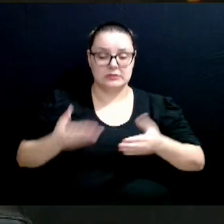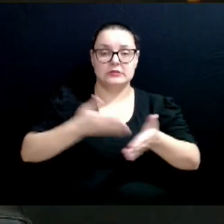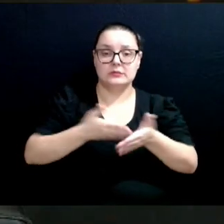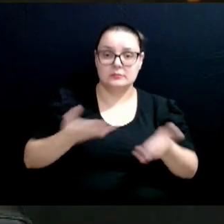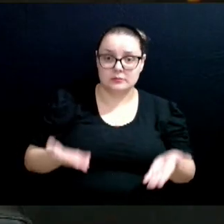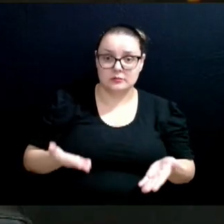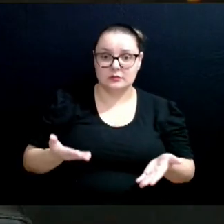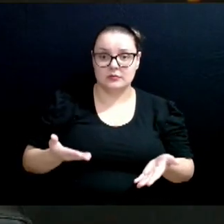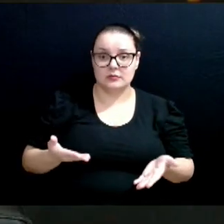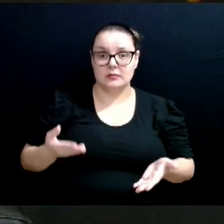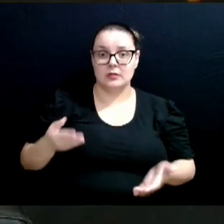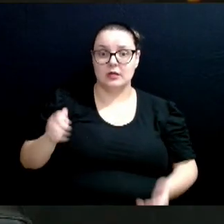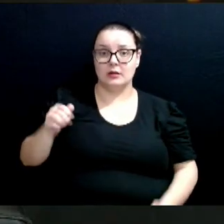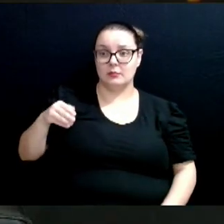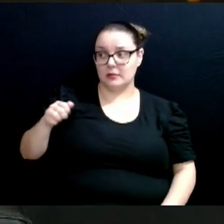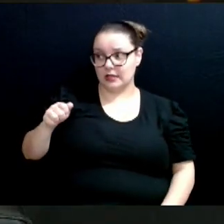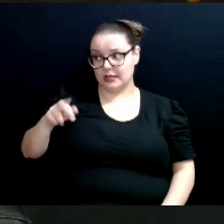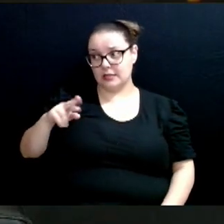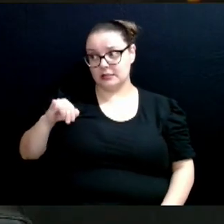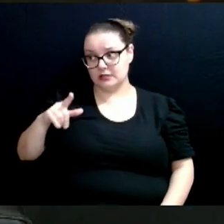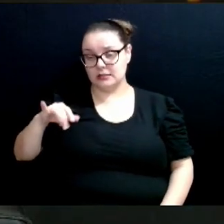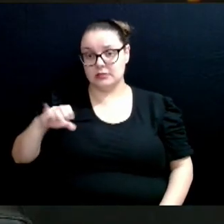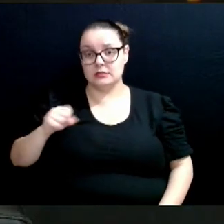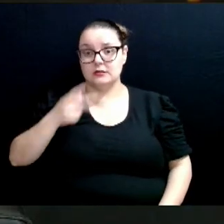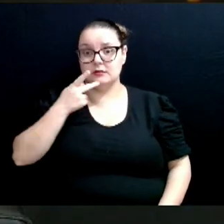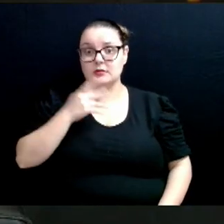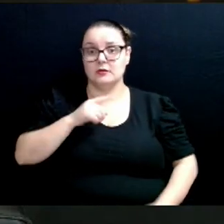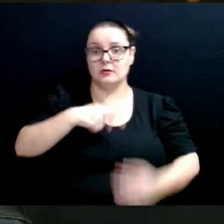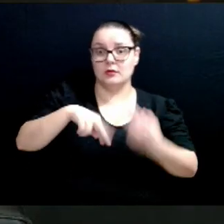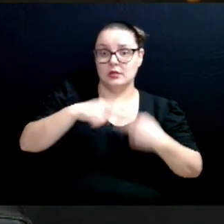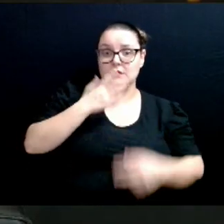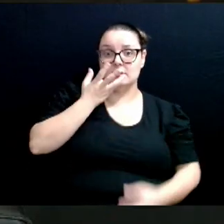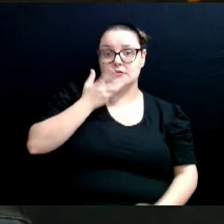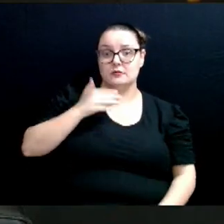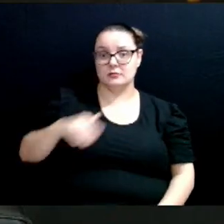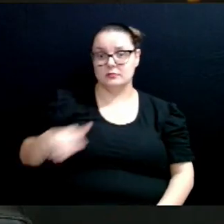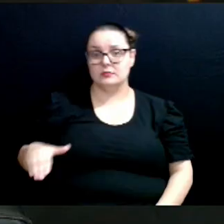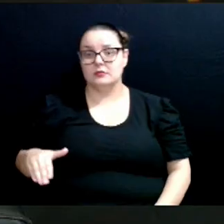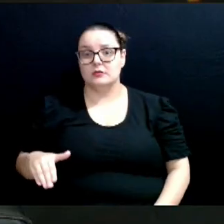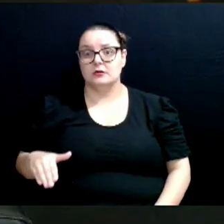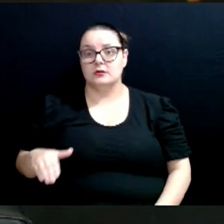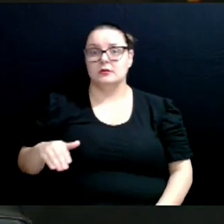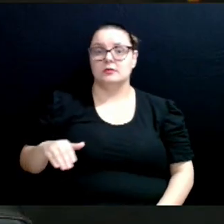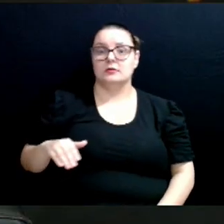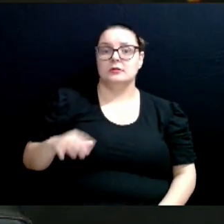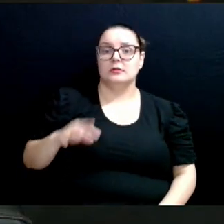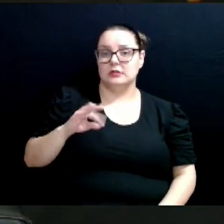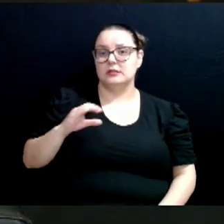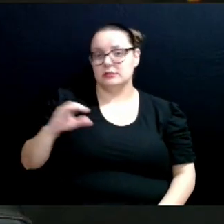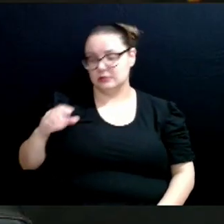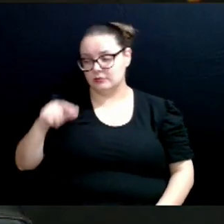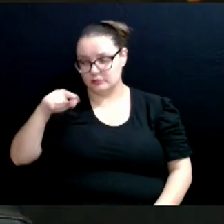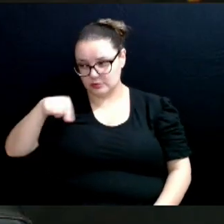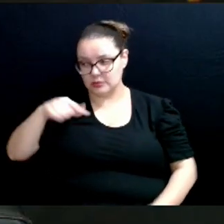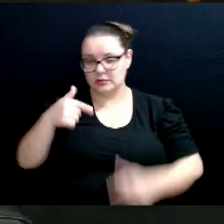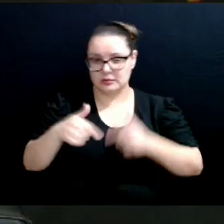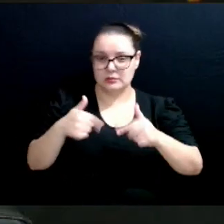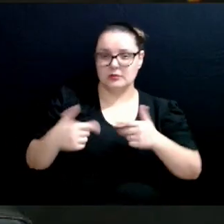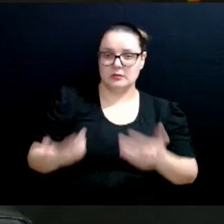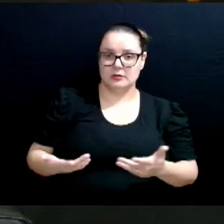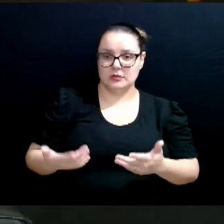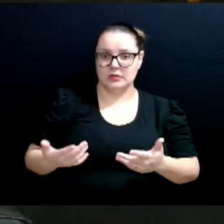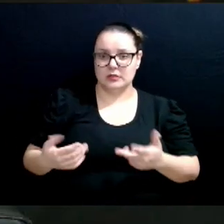falou da questão da infância, na TCC, vocês trabalham mais assim essa questão, né?